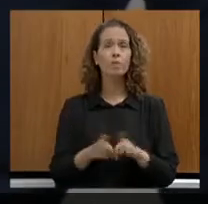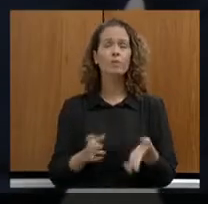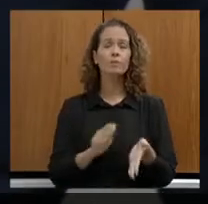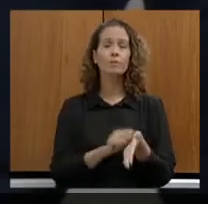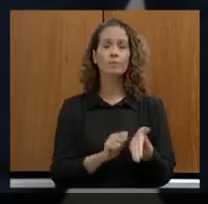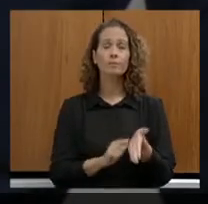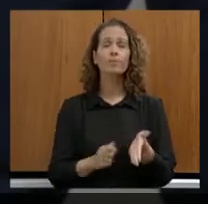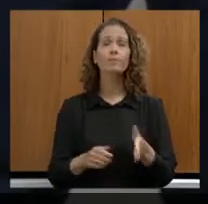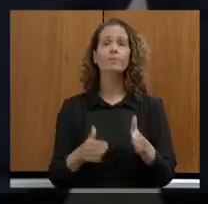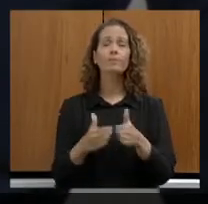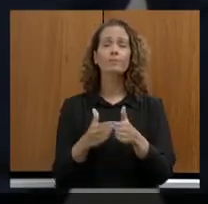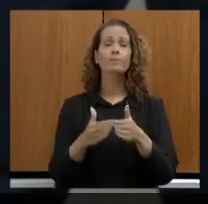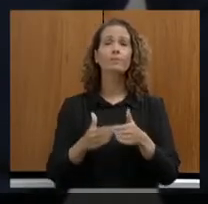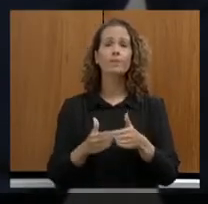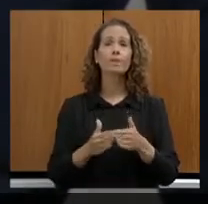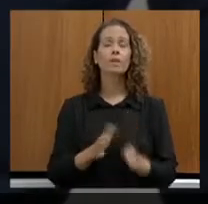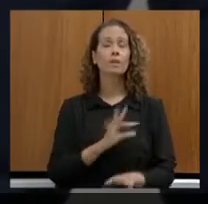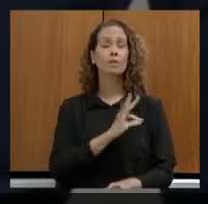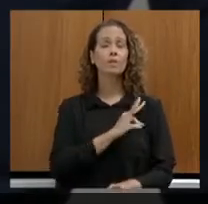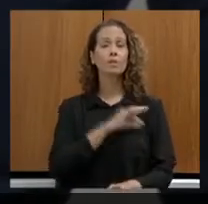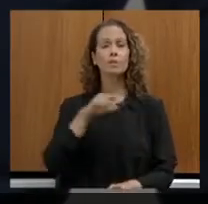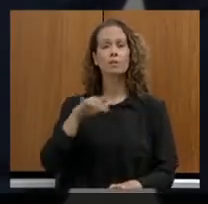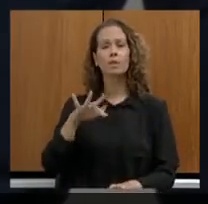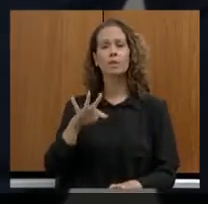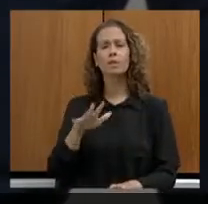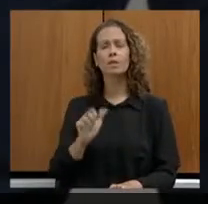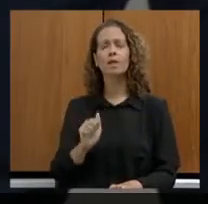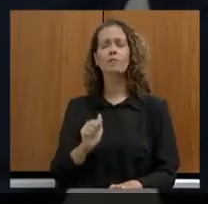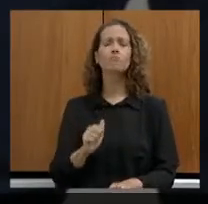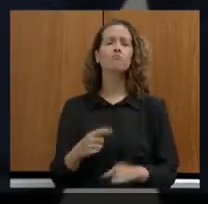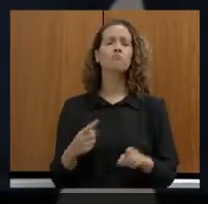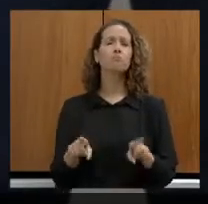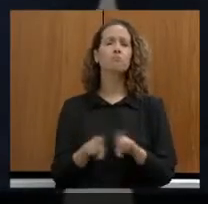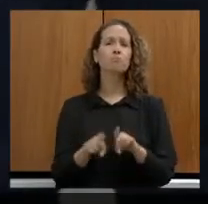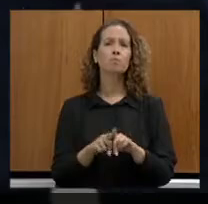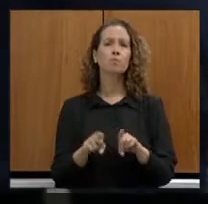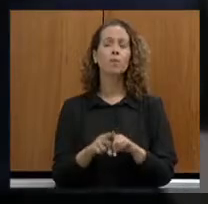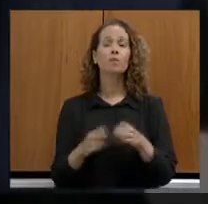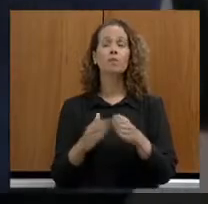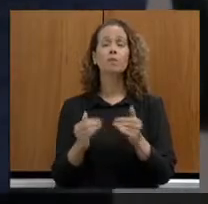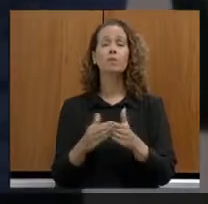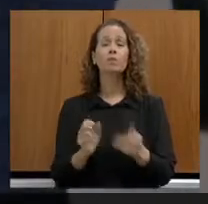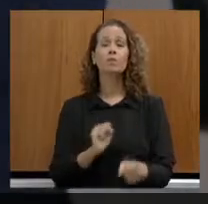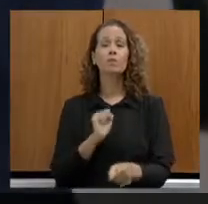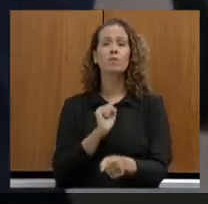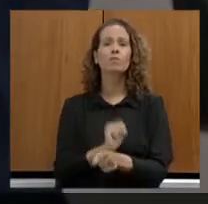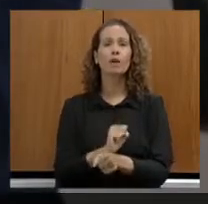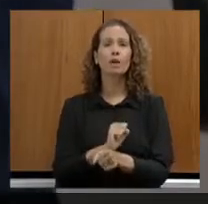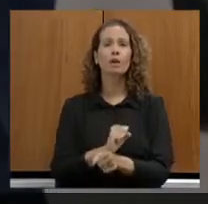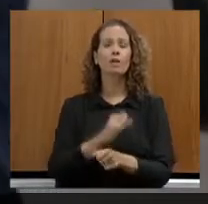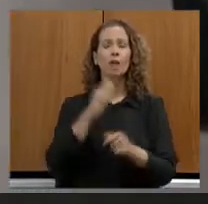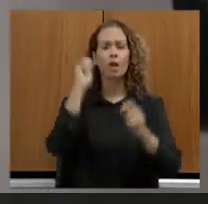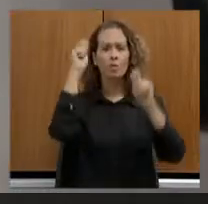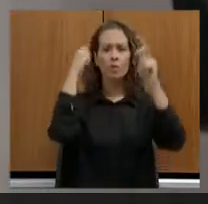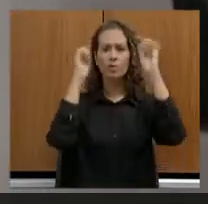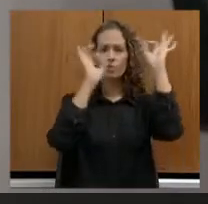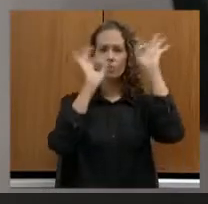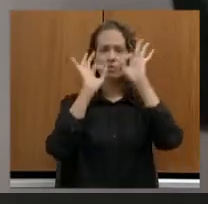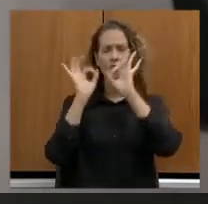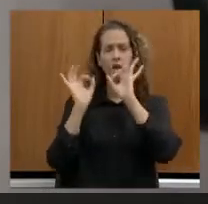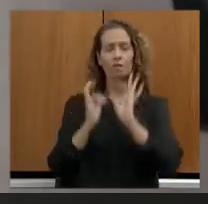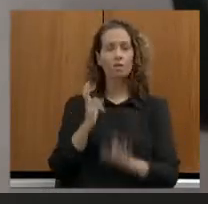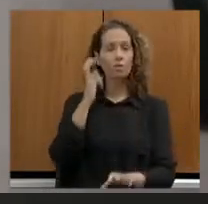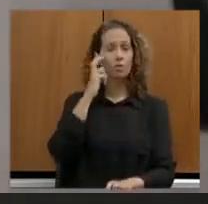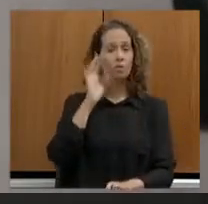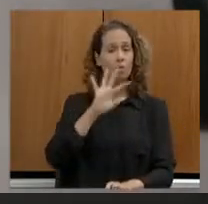à Polícia Militar de Minas Gerais pedido de providências para que suspenda a orientação de restrição do uso de penteados ligados à cultura